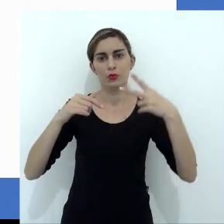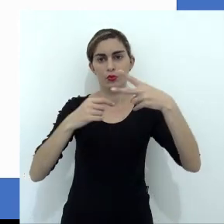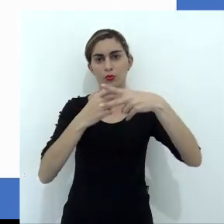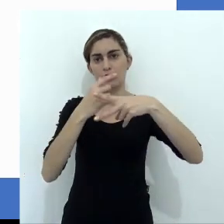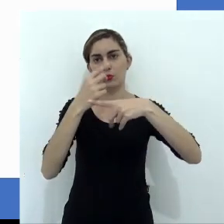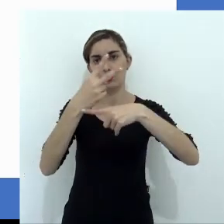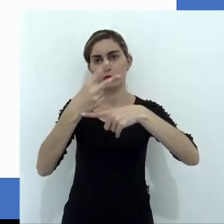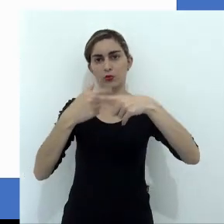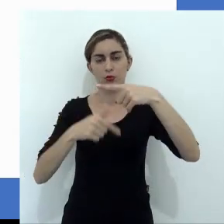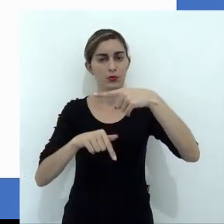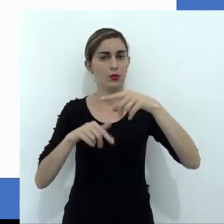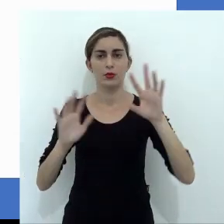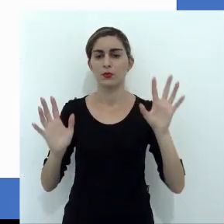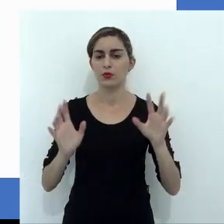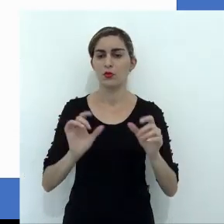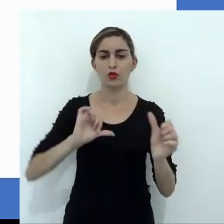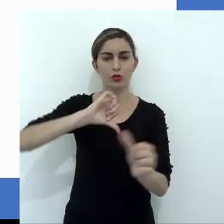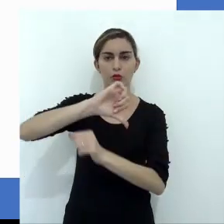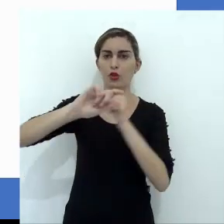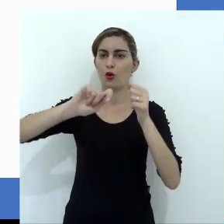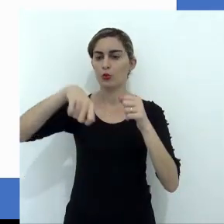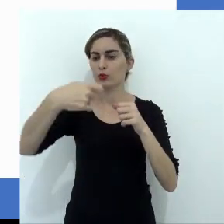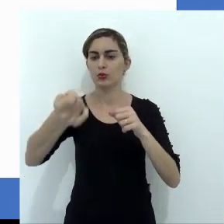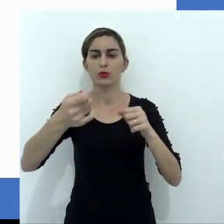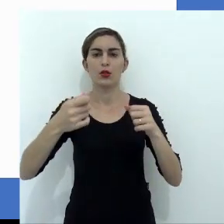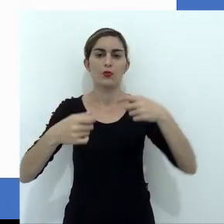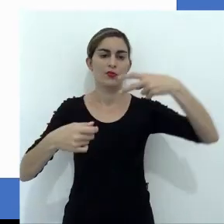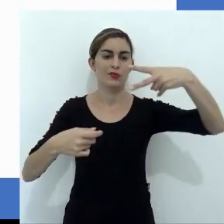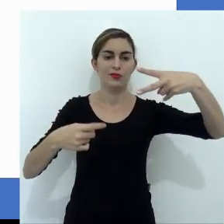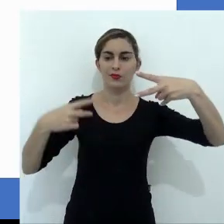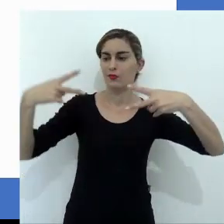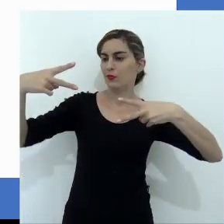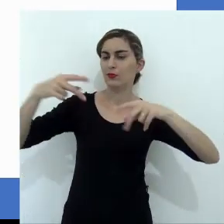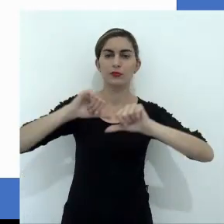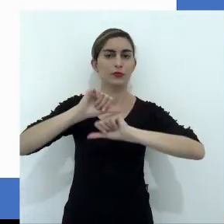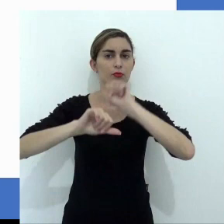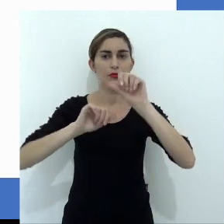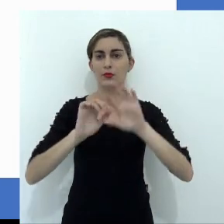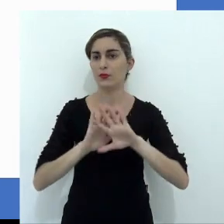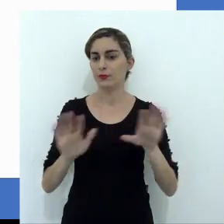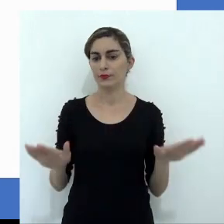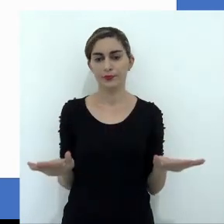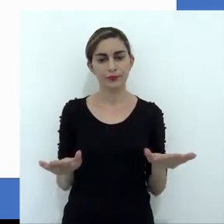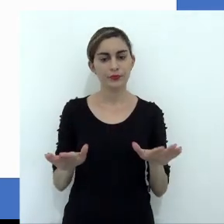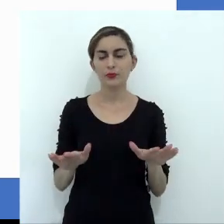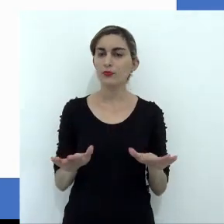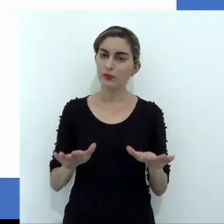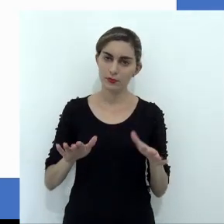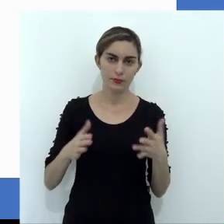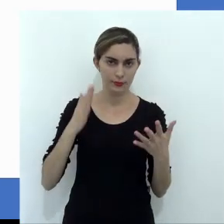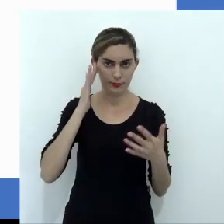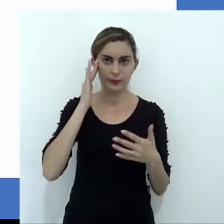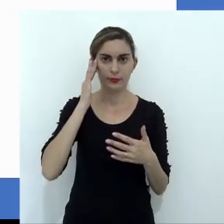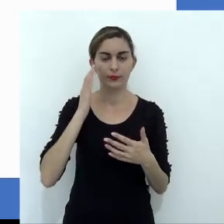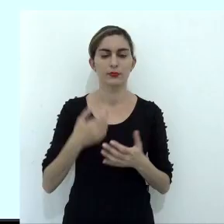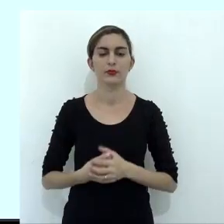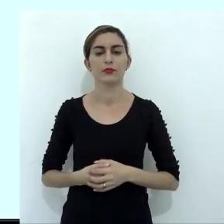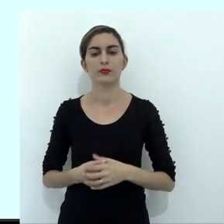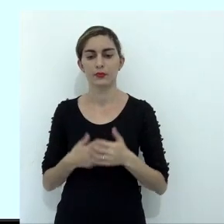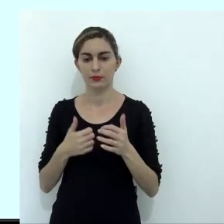O Vzinho deitado, aberto para o lado esquerdo. Então a gente tem aí o símbolo de quê? O símbolo de maior